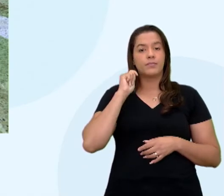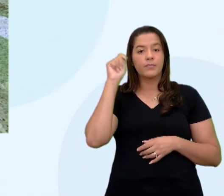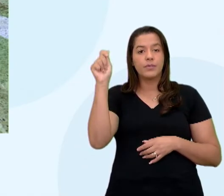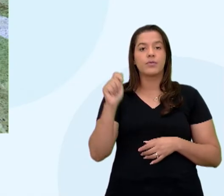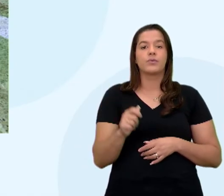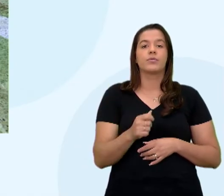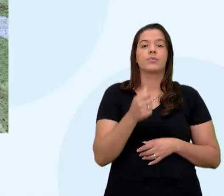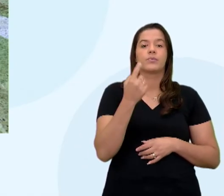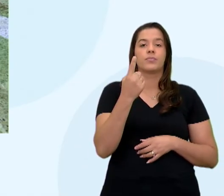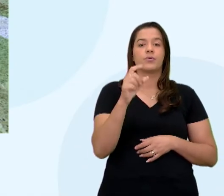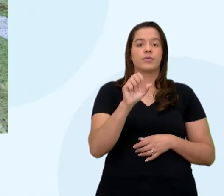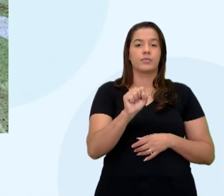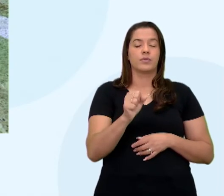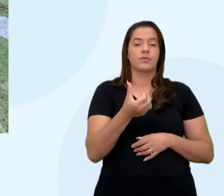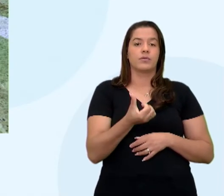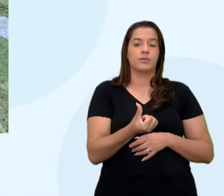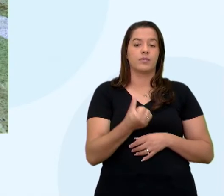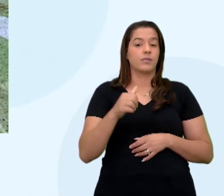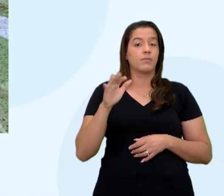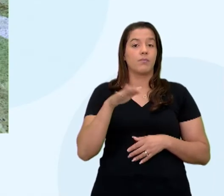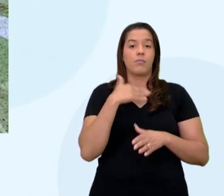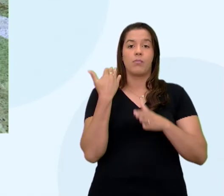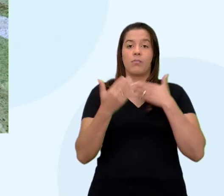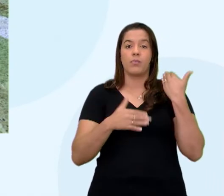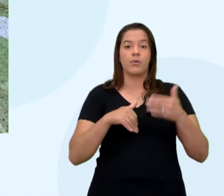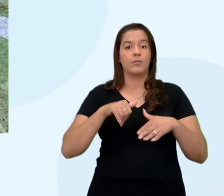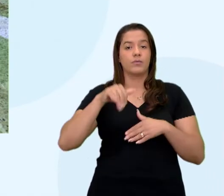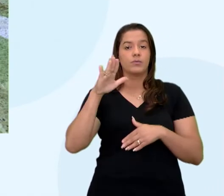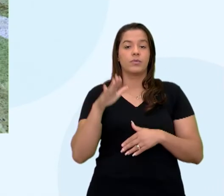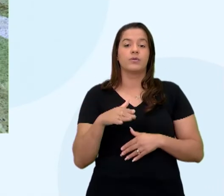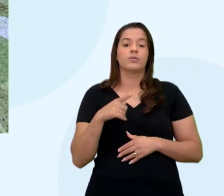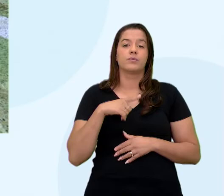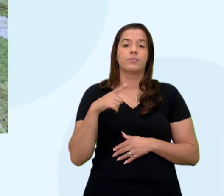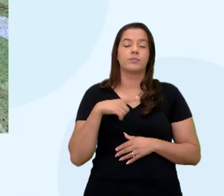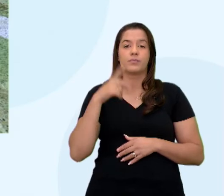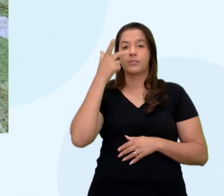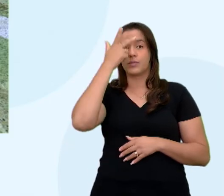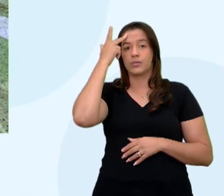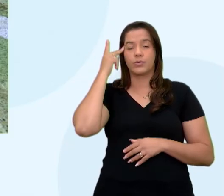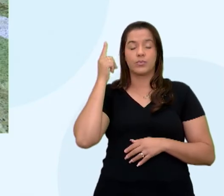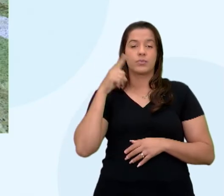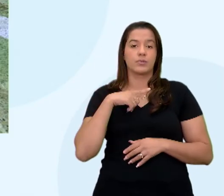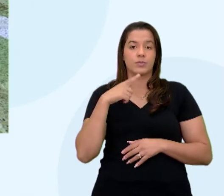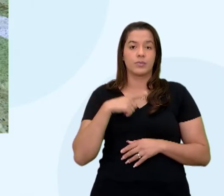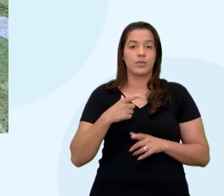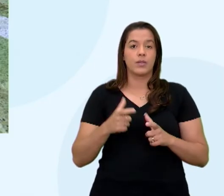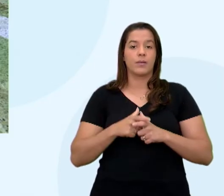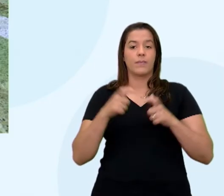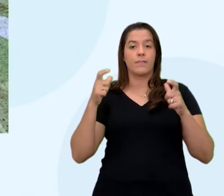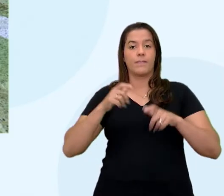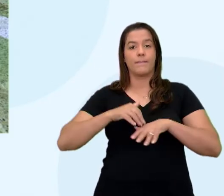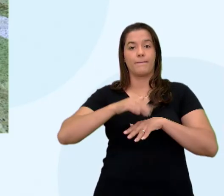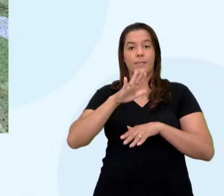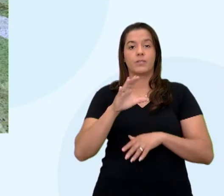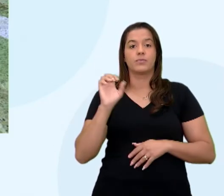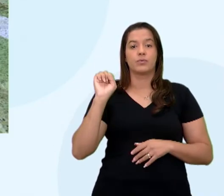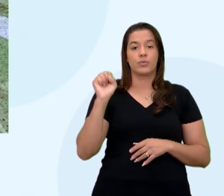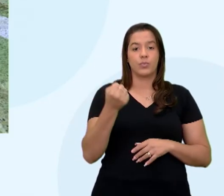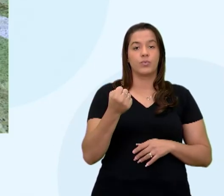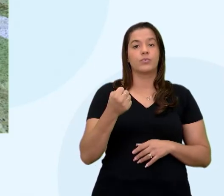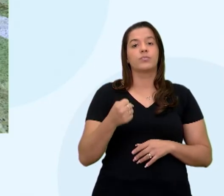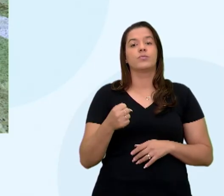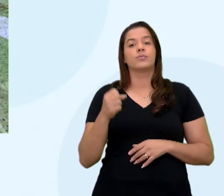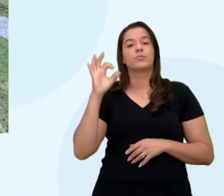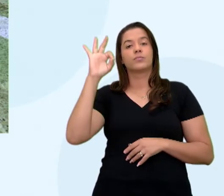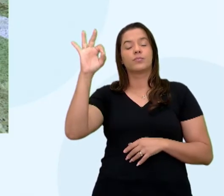né? Que morreram mais de 3 mil pessoas, né? A magnitude aí foi um pouco acima de 8 graus na escala